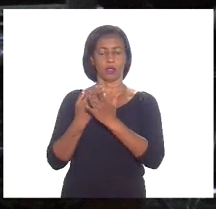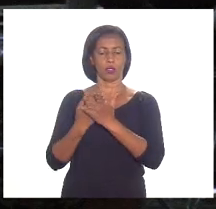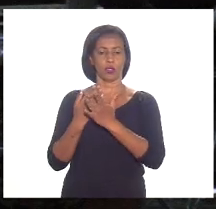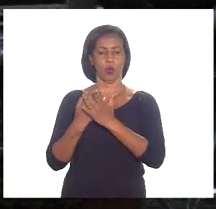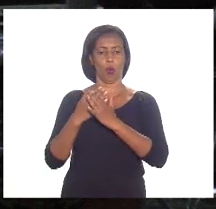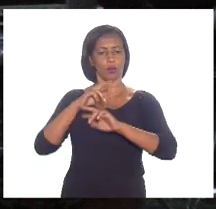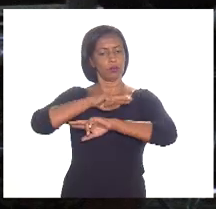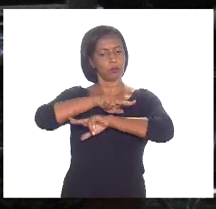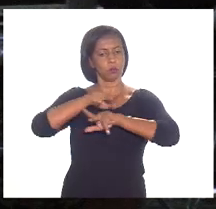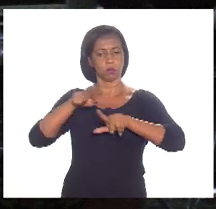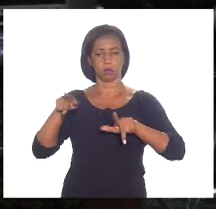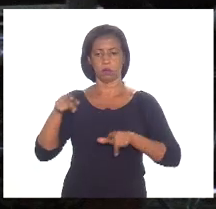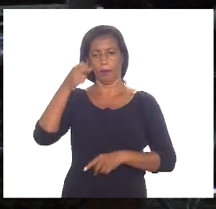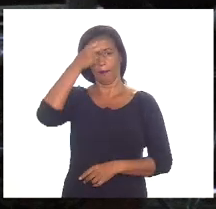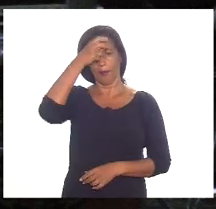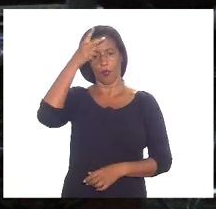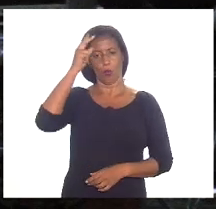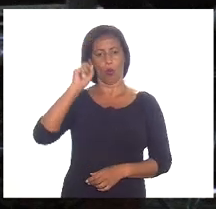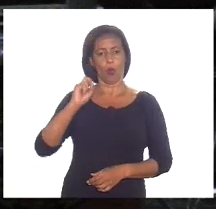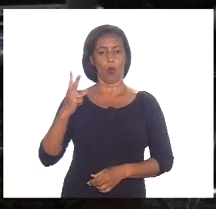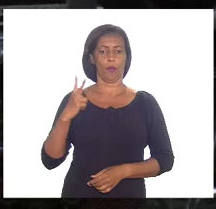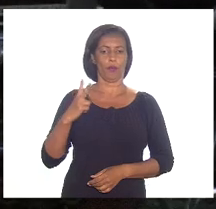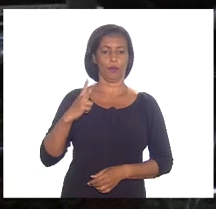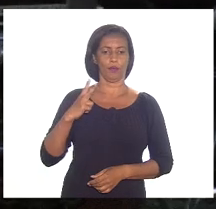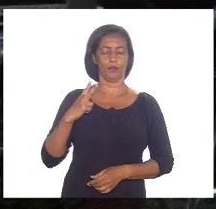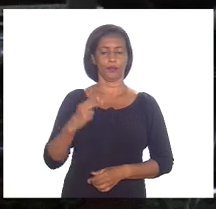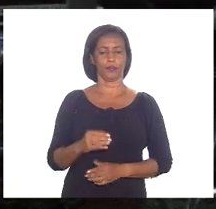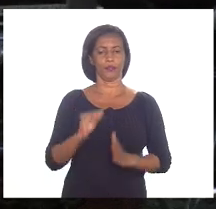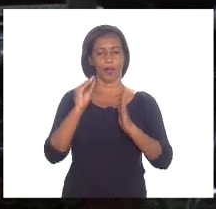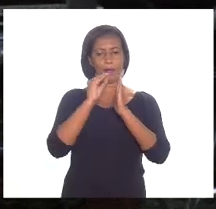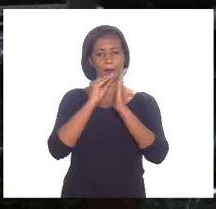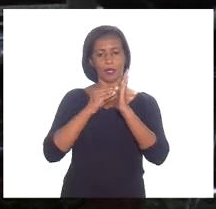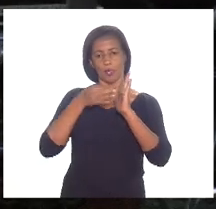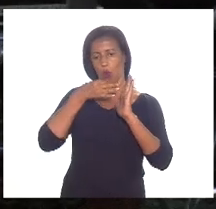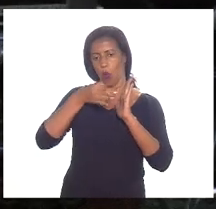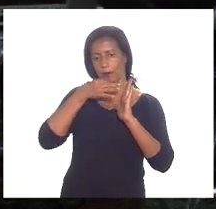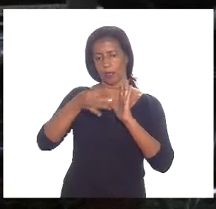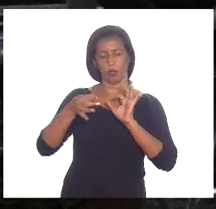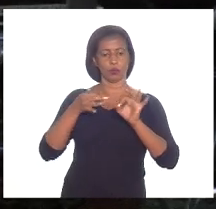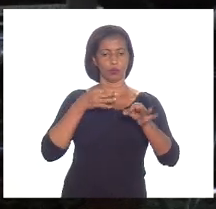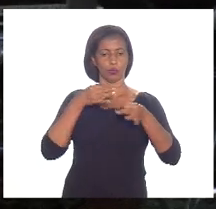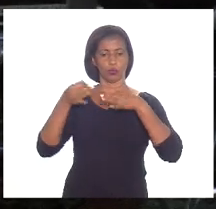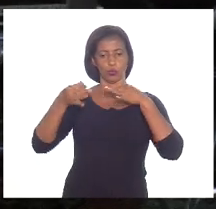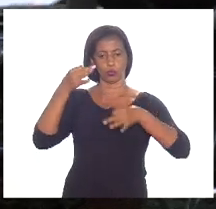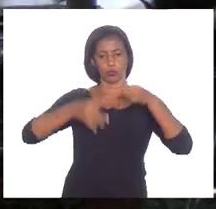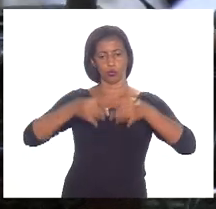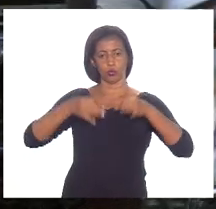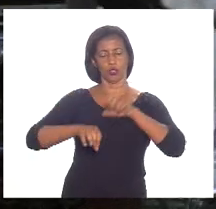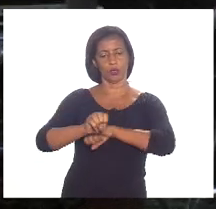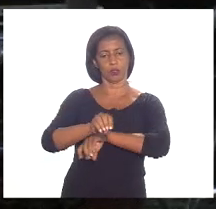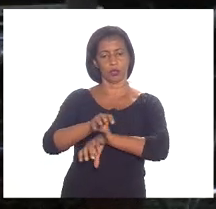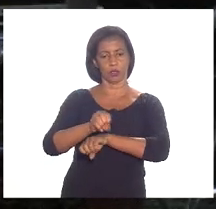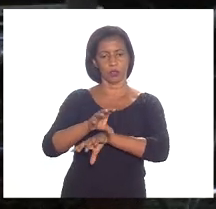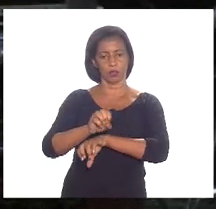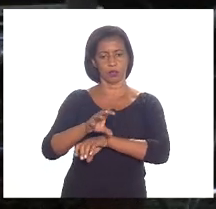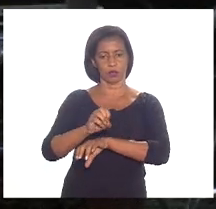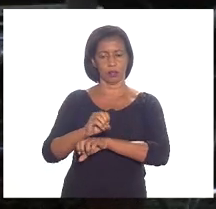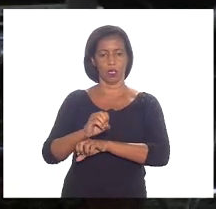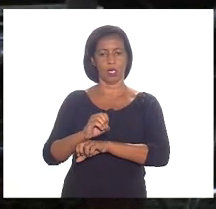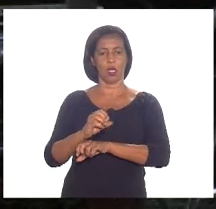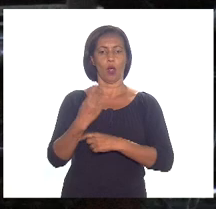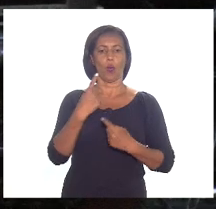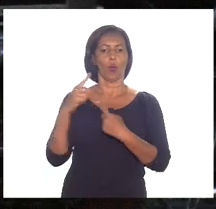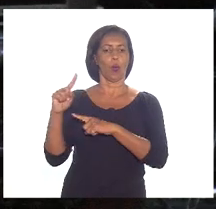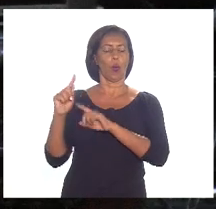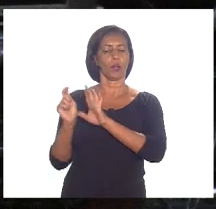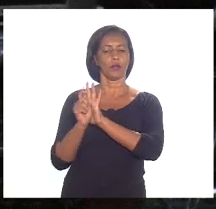em todo estado do Rio de Janeiro perdendo de pareceres das comissões de condição Justiça de Educação de prevenção ao uso de